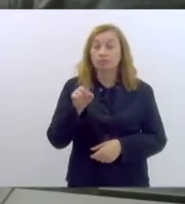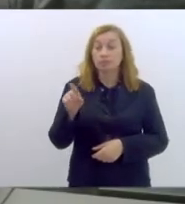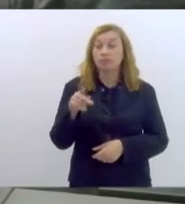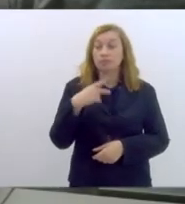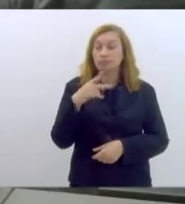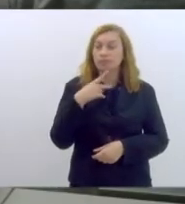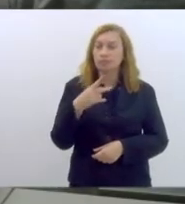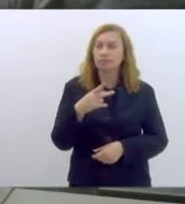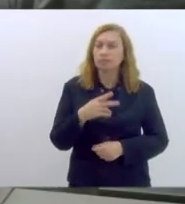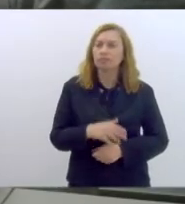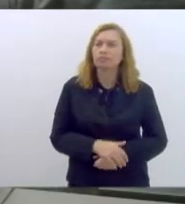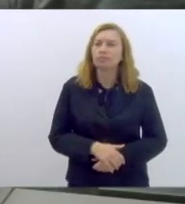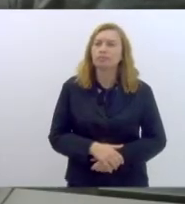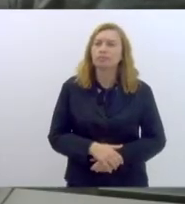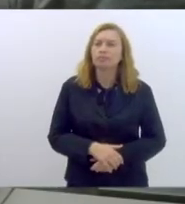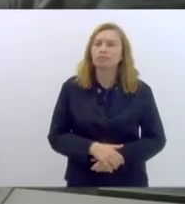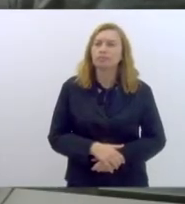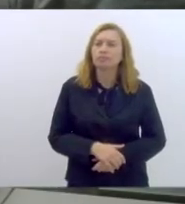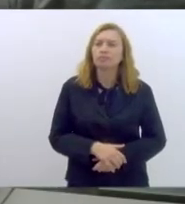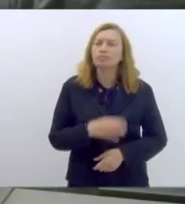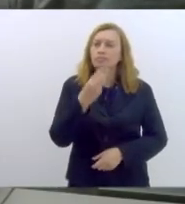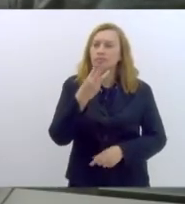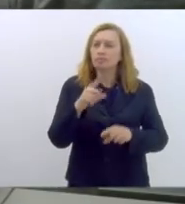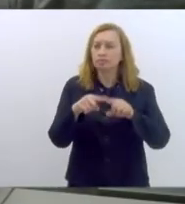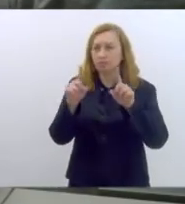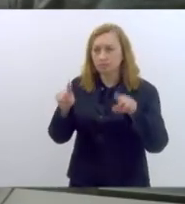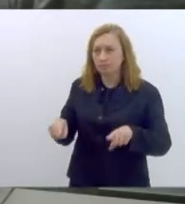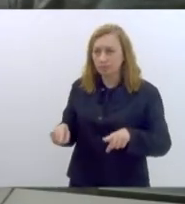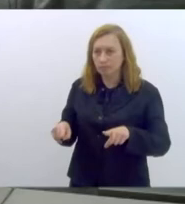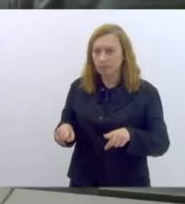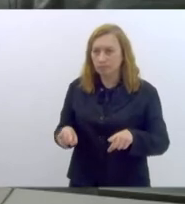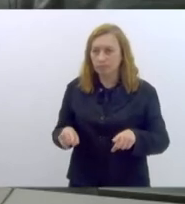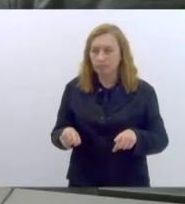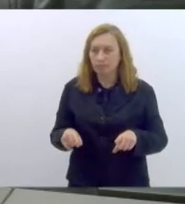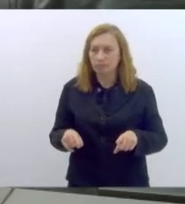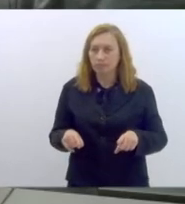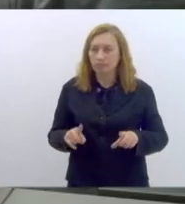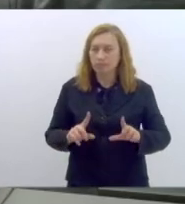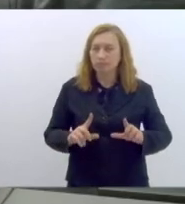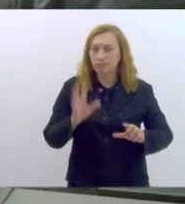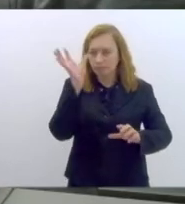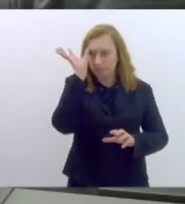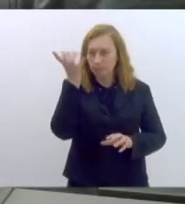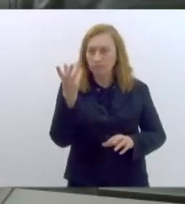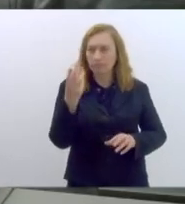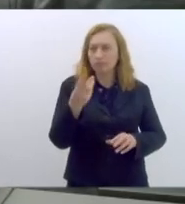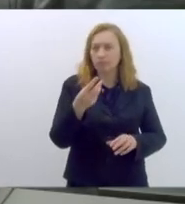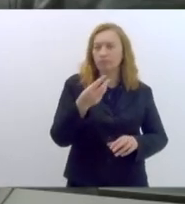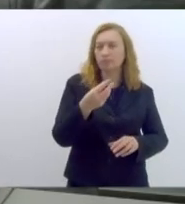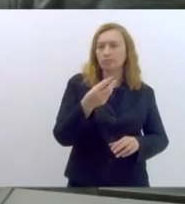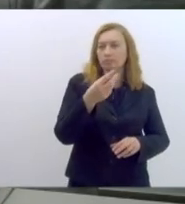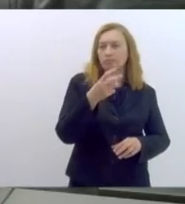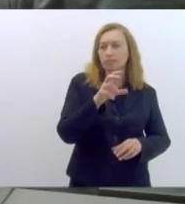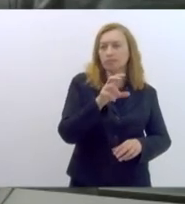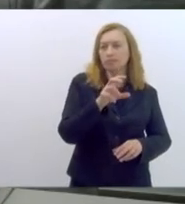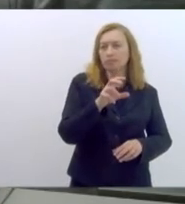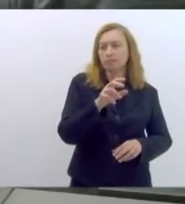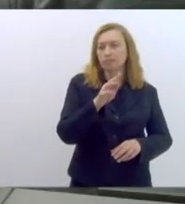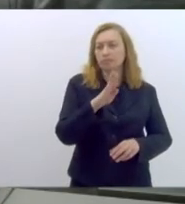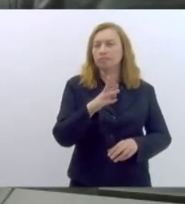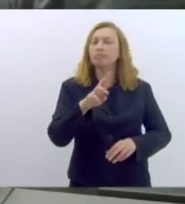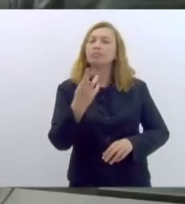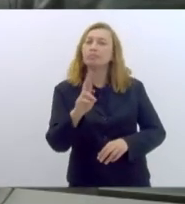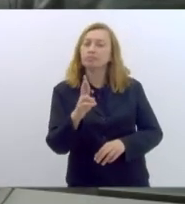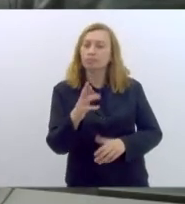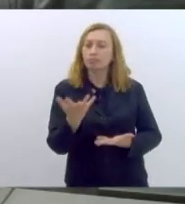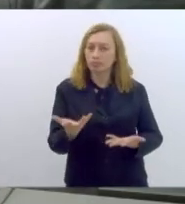diz que 3 servidores para dar conta de não sei quantos bilhões. E, né? Quer dizer, uma